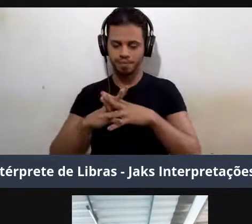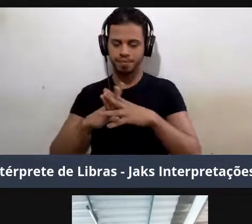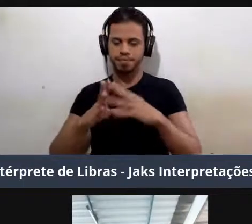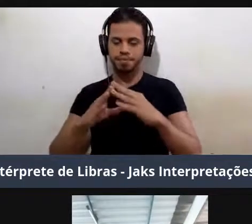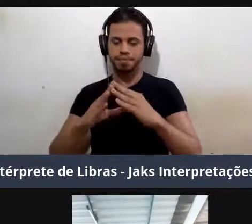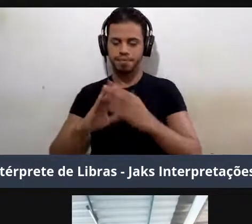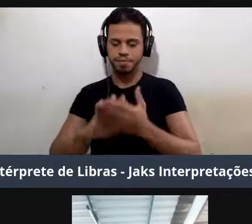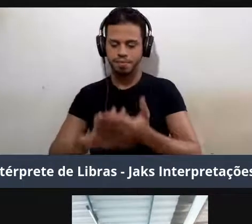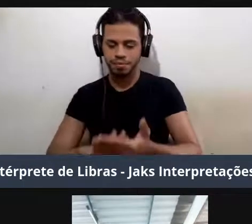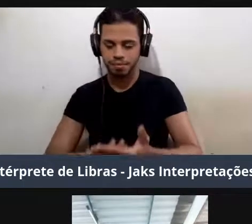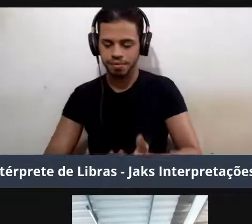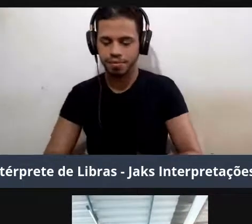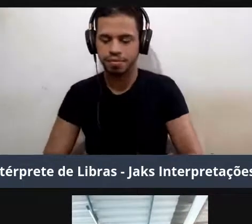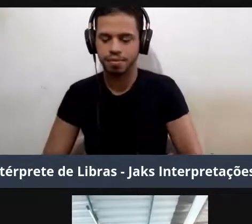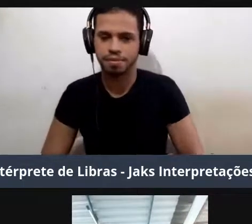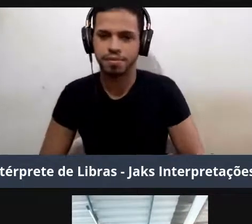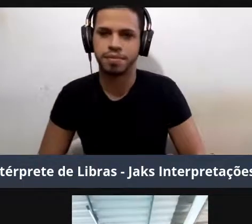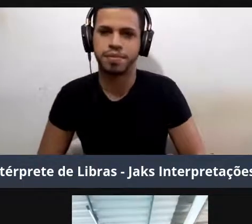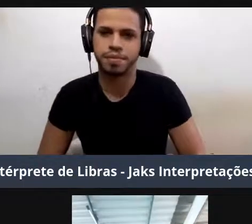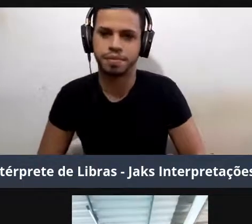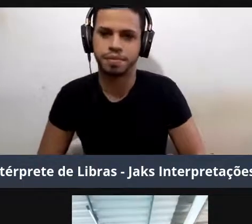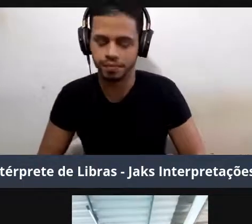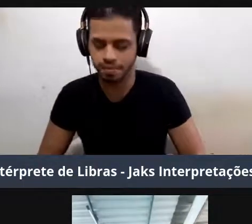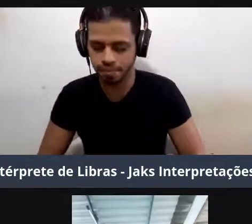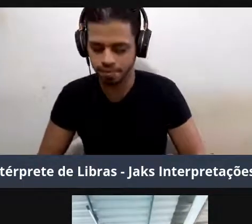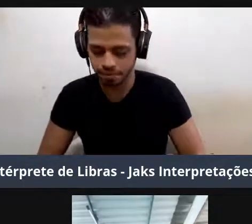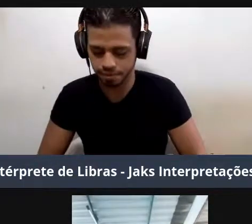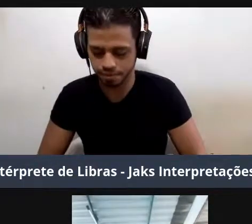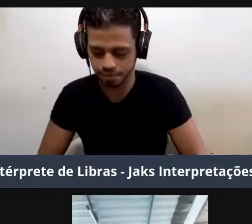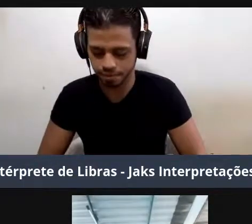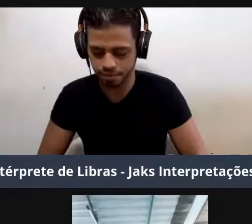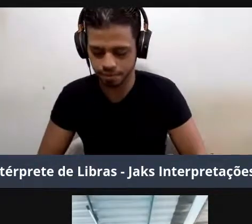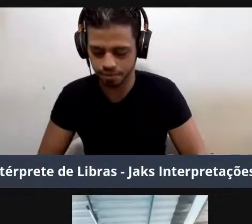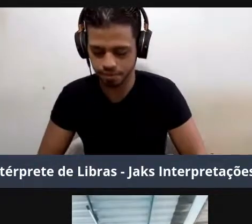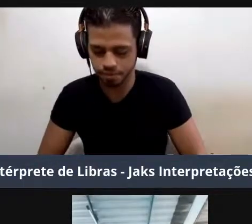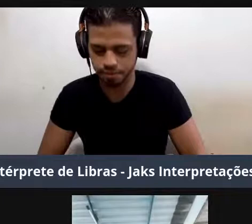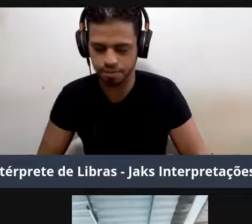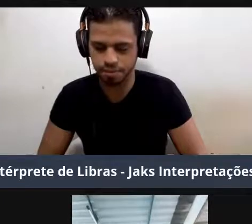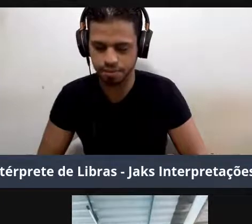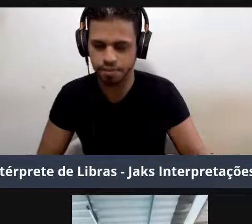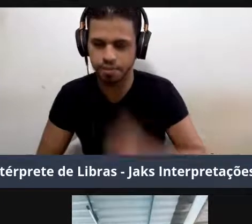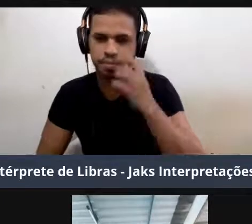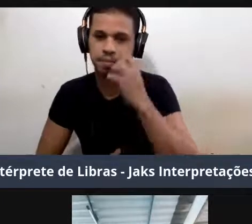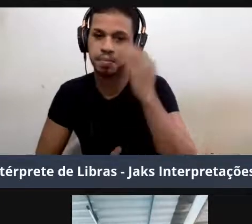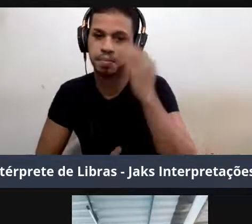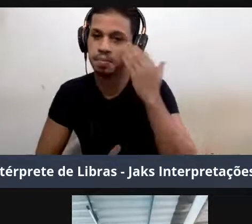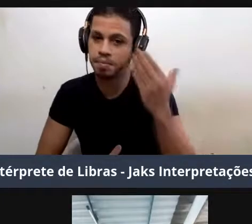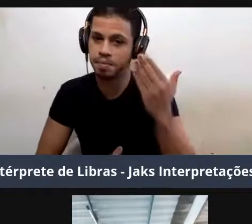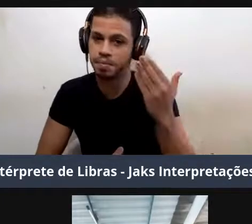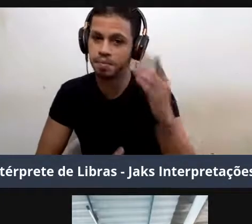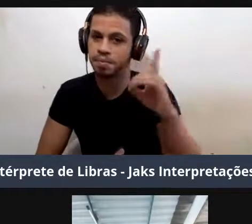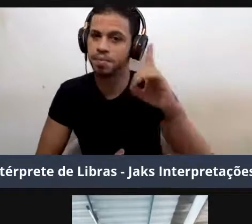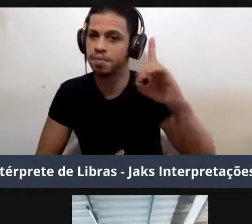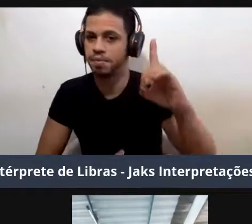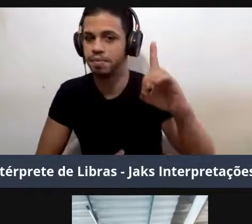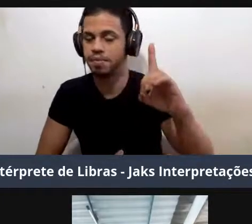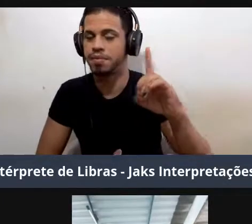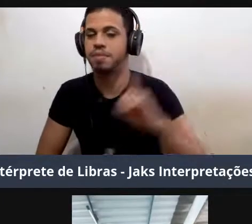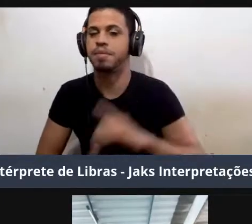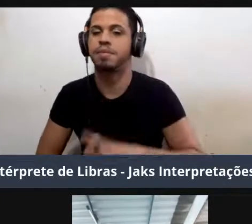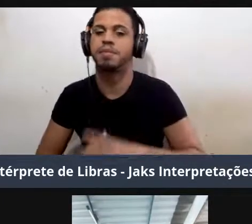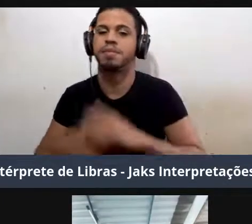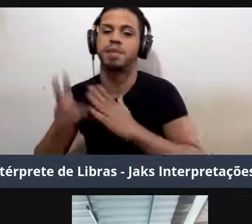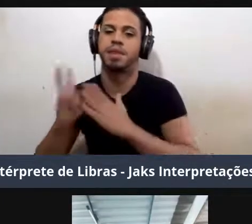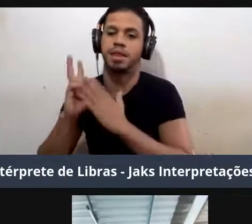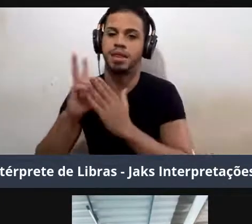Então, por isso que é importante da gente se unir e se fortalecer. E, graças a Deus, vocês são